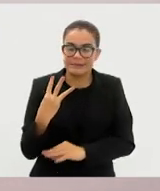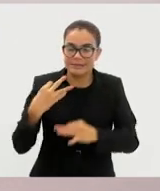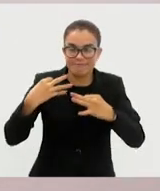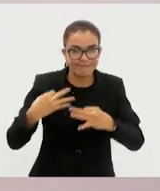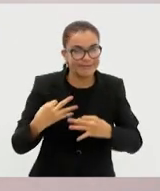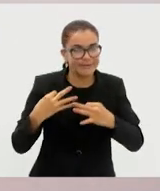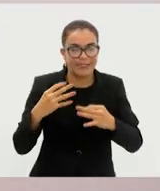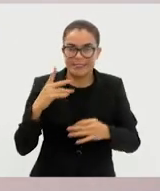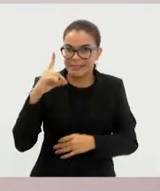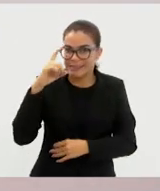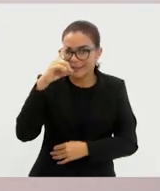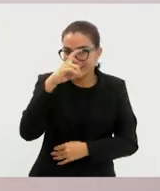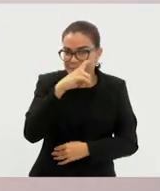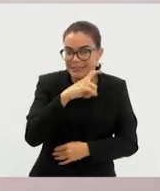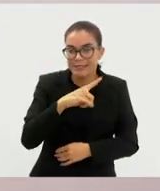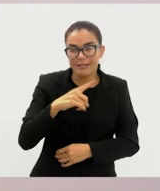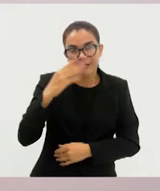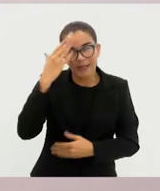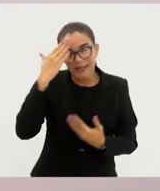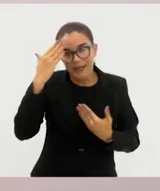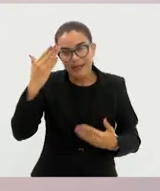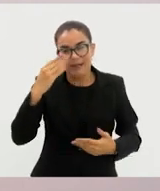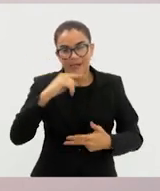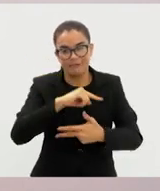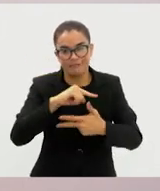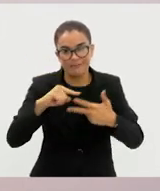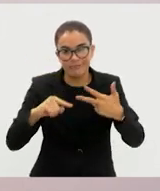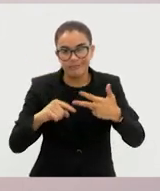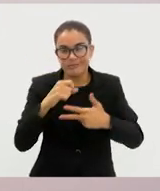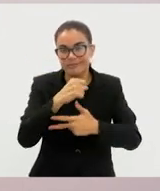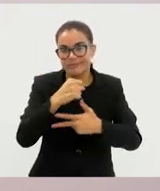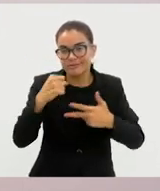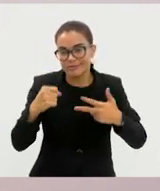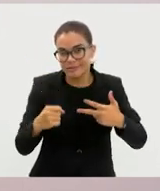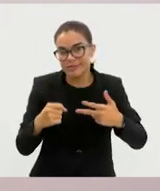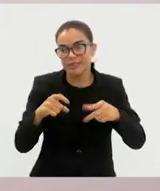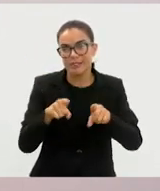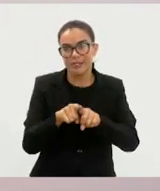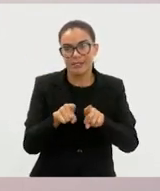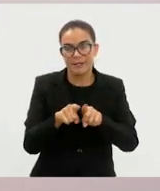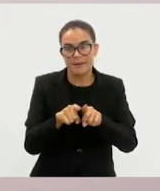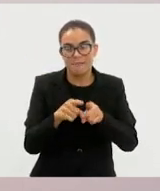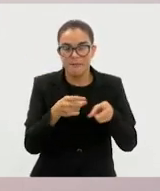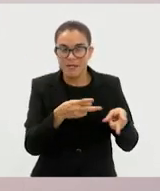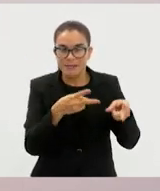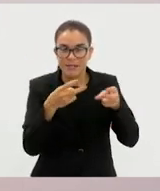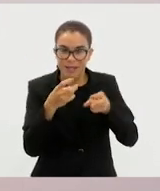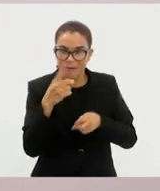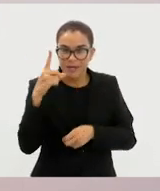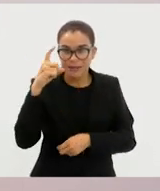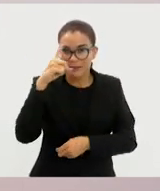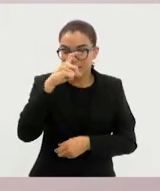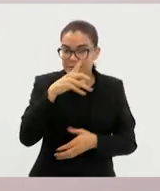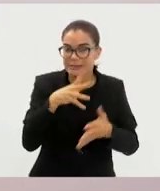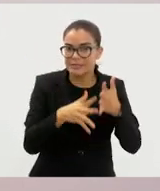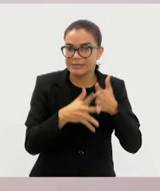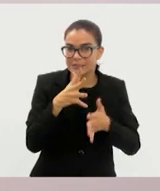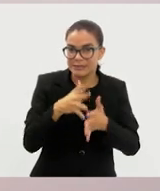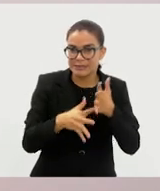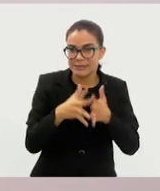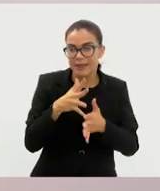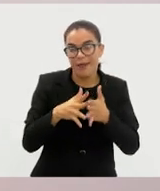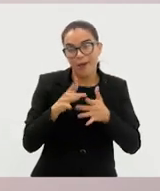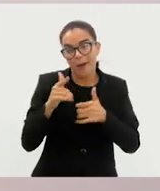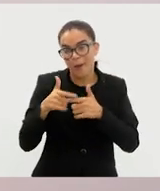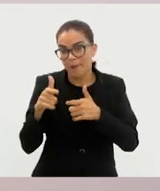poderes aqui, né? A compreensão da gravidade do problema E a internalização, o reconhecimento de que esse aqui é um problema do